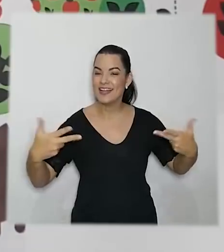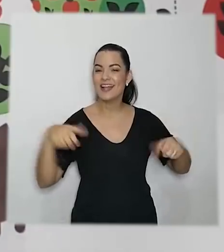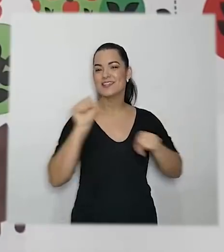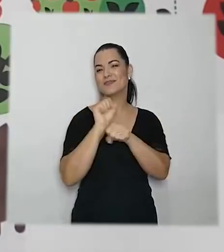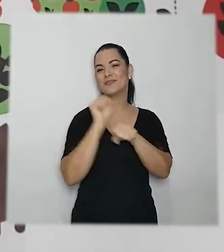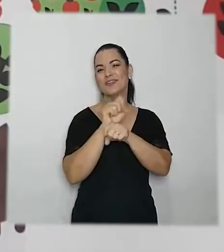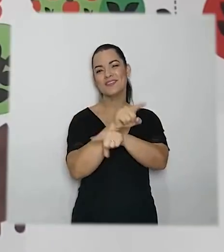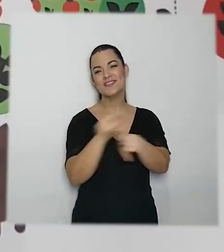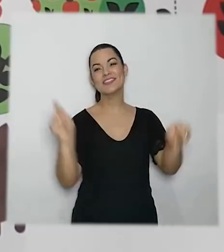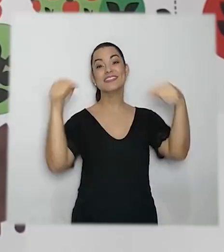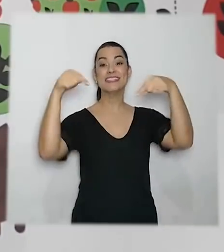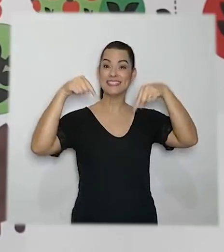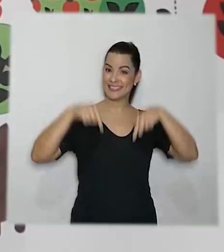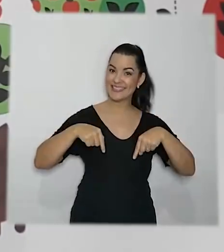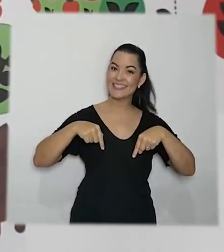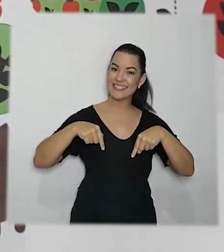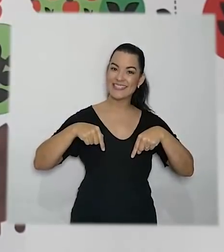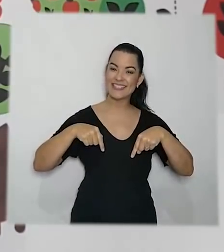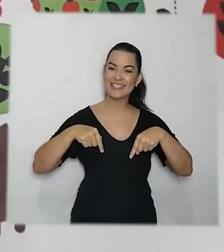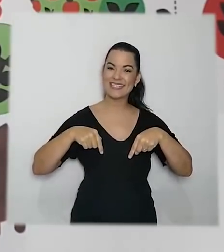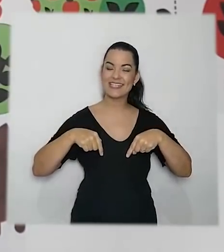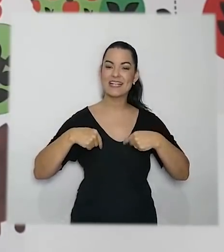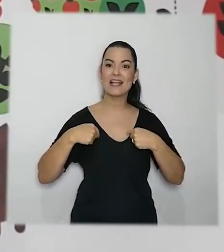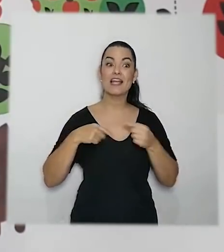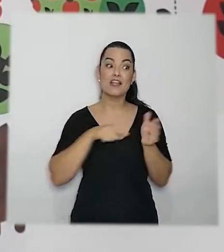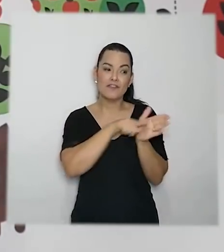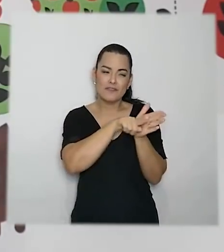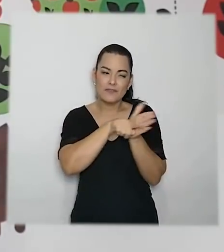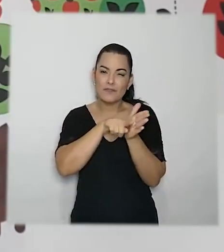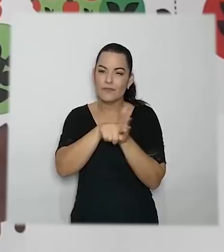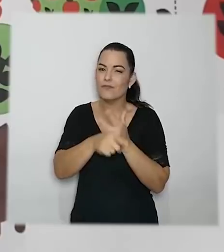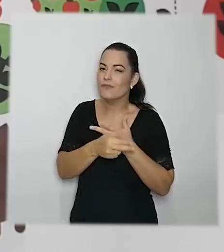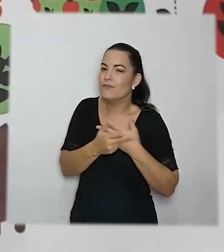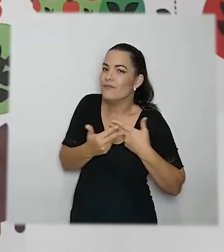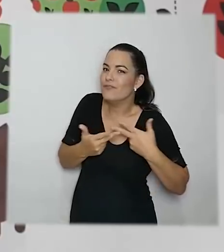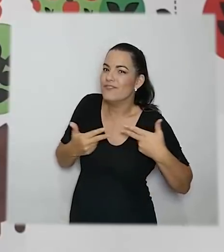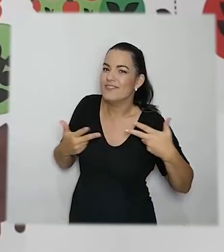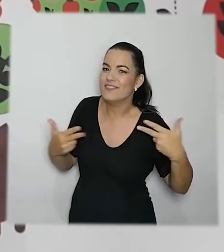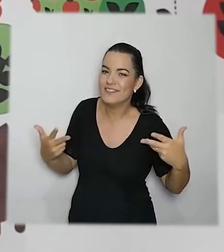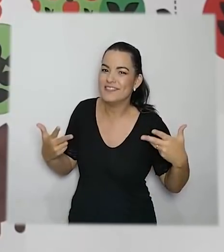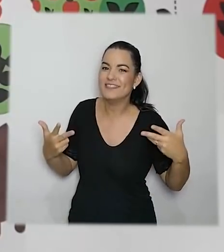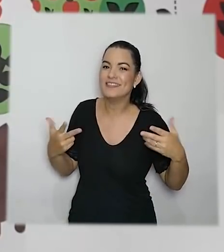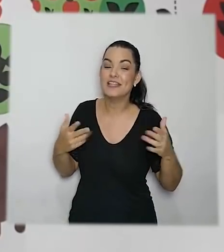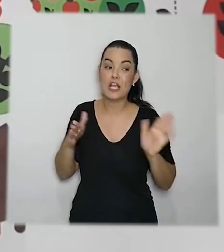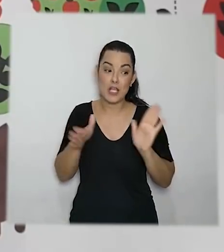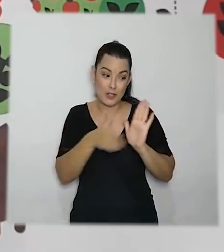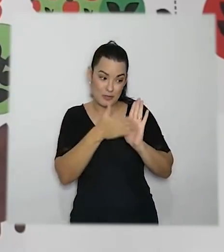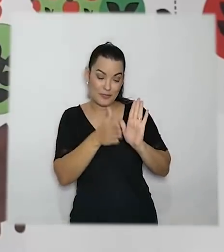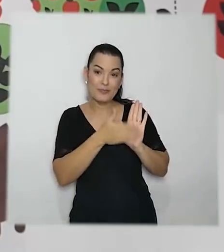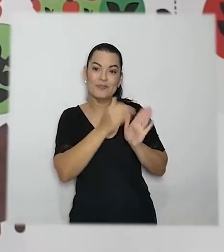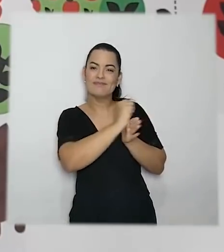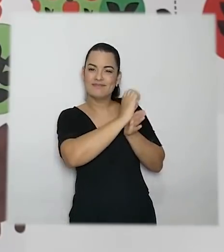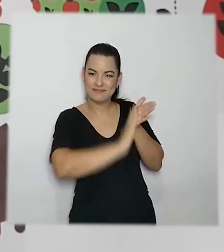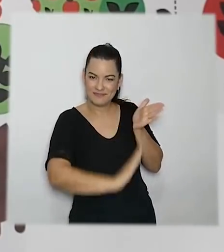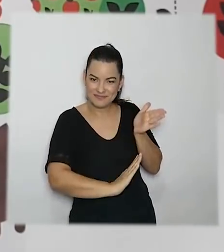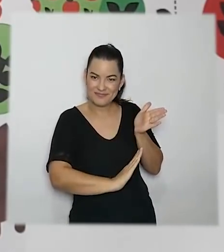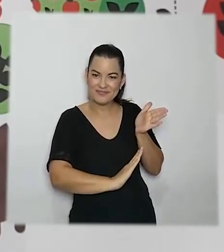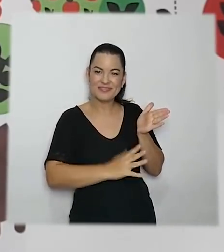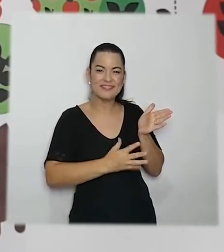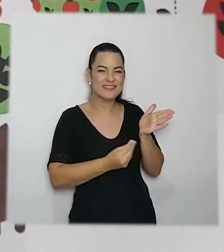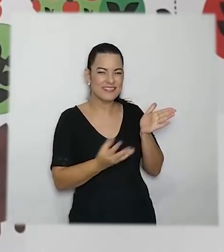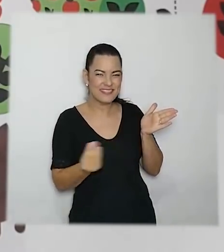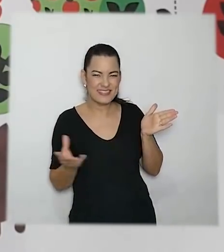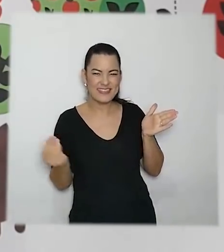por vocês aqui em muitas investigações, em muitas propostas que nós vamos